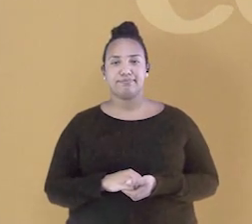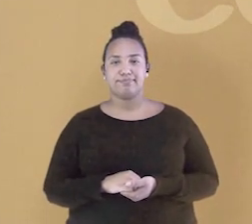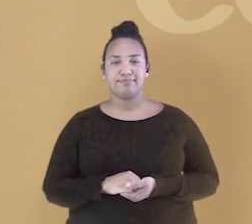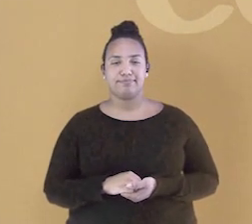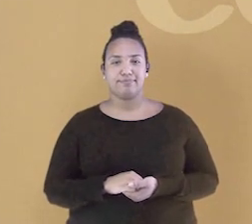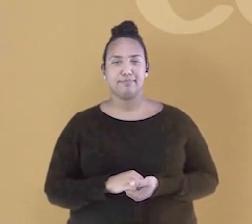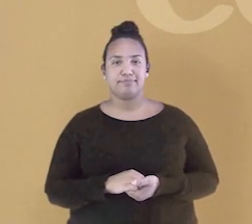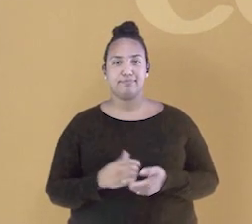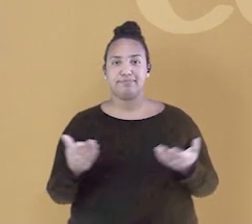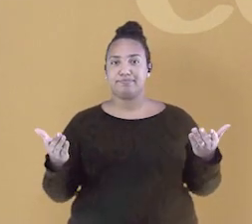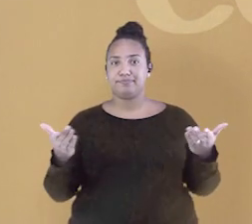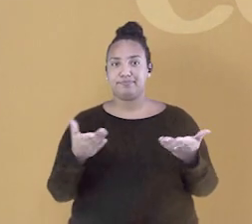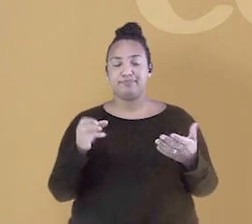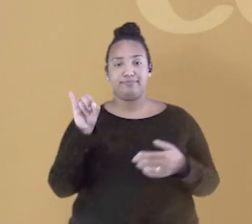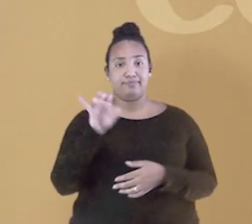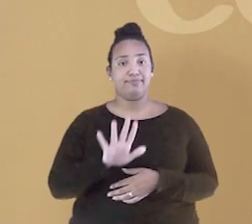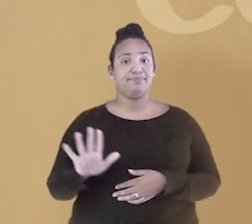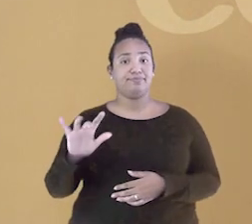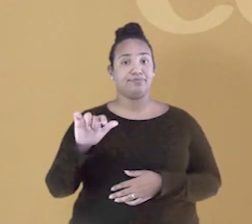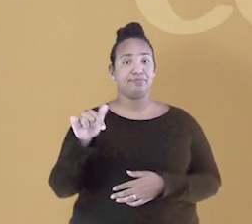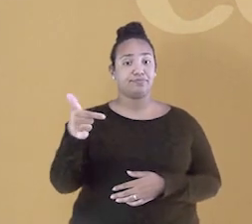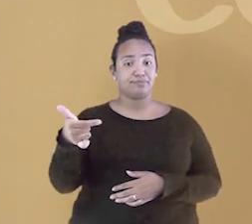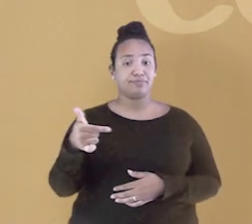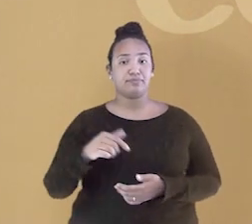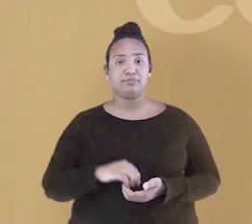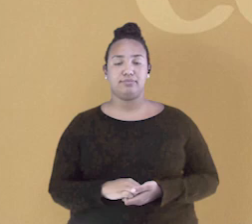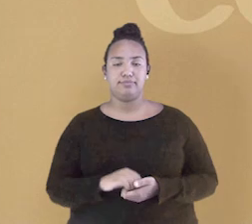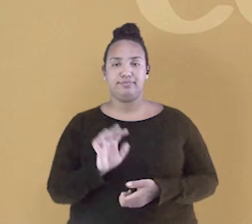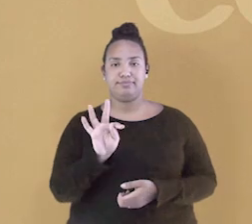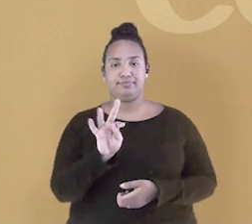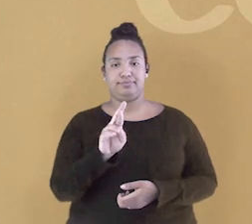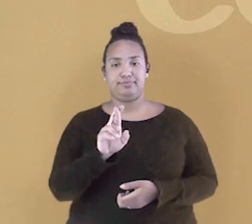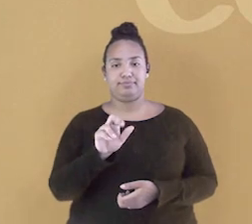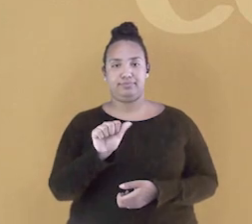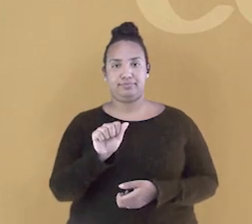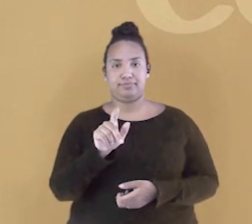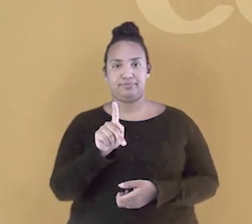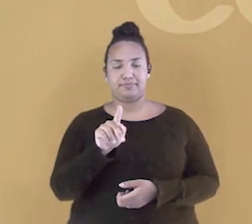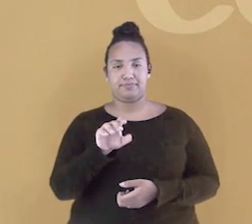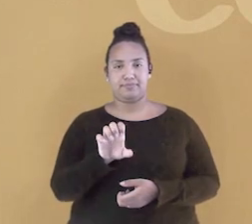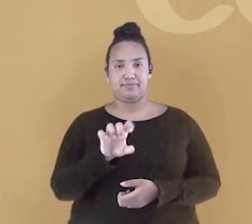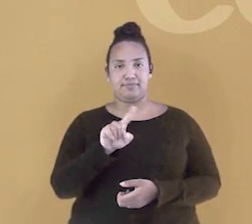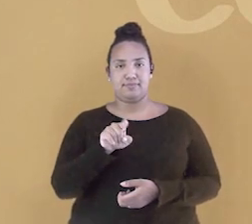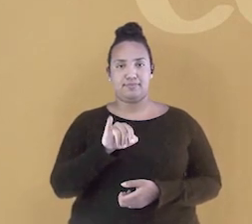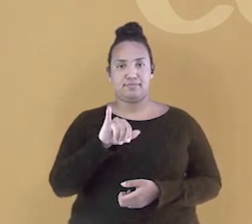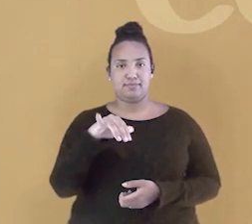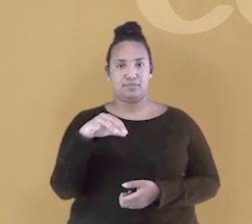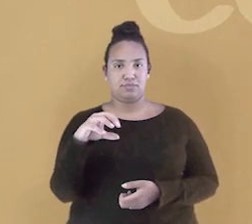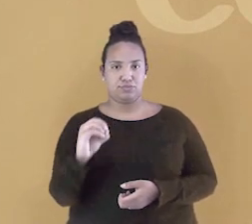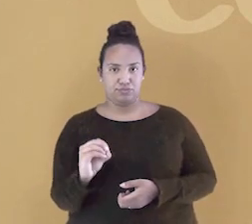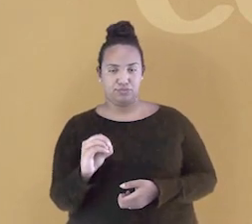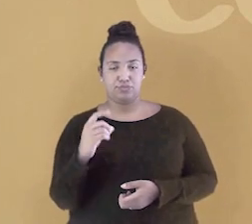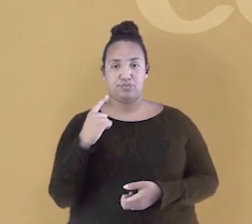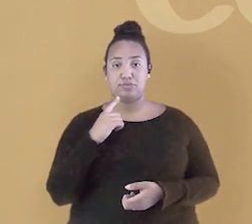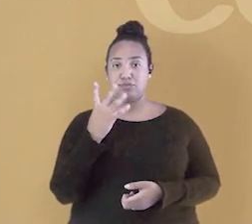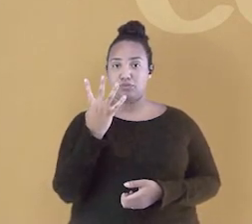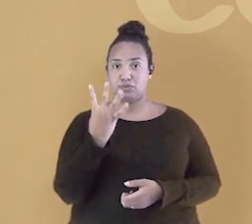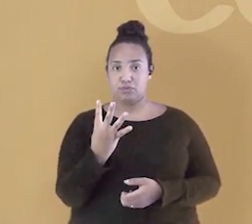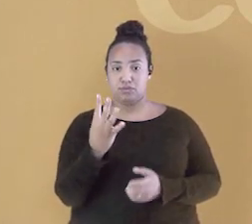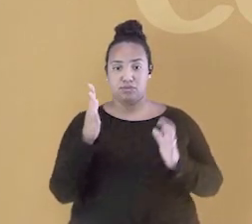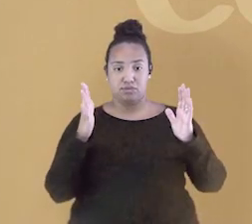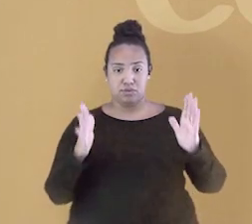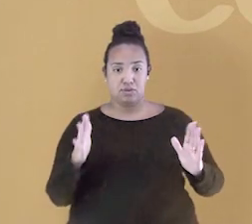Vamos para a próxima figura, o trapézio. Ele tem 4 lados retos e tem algumas características. Possui